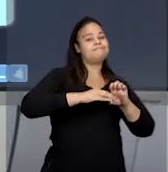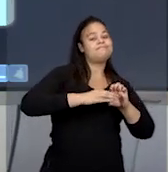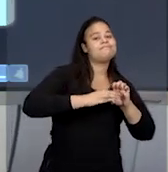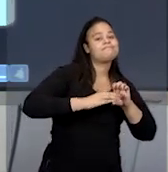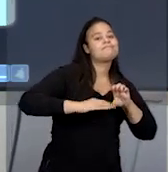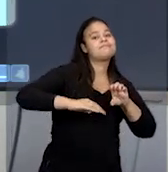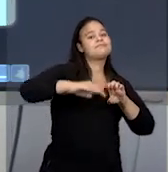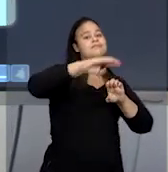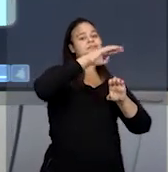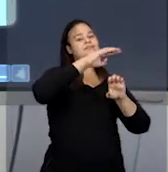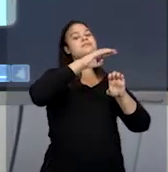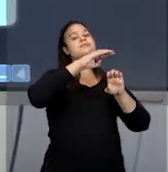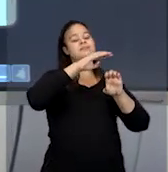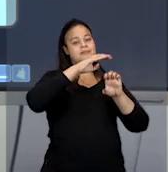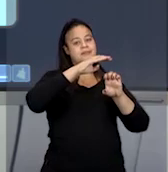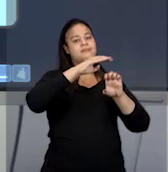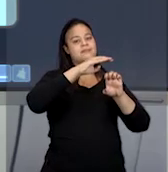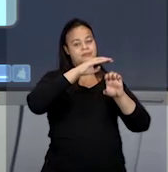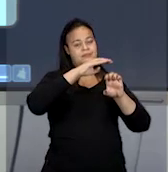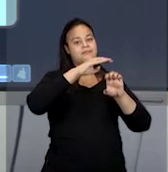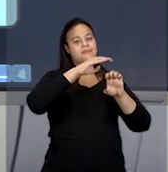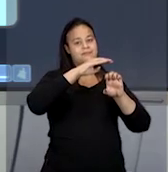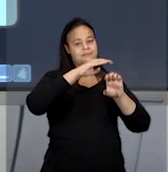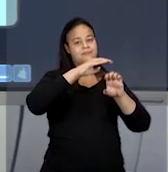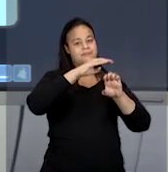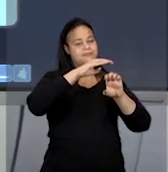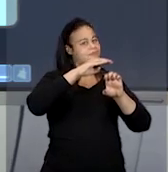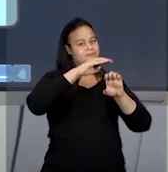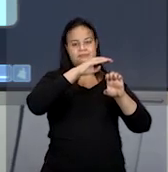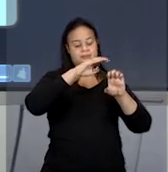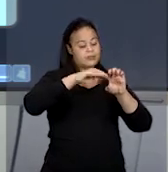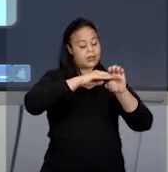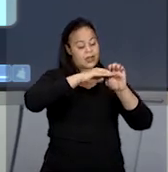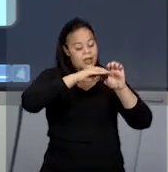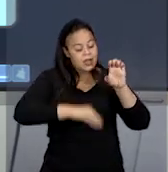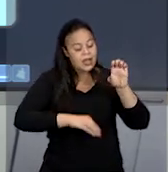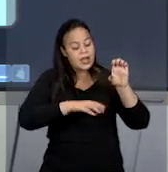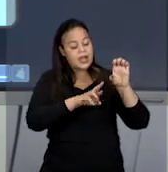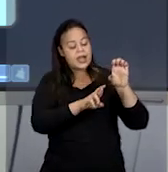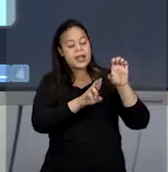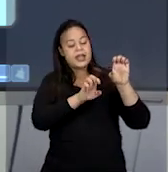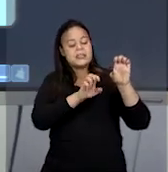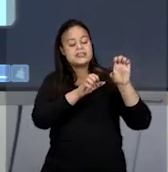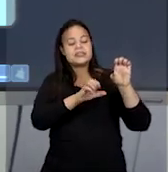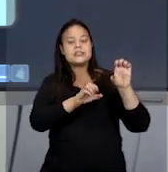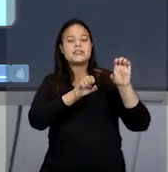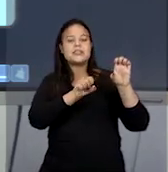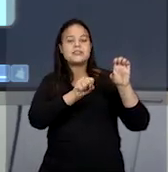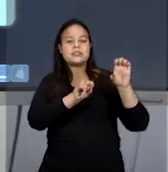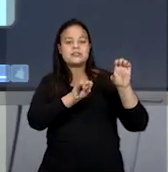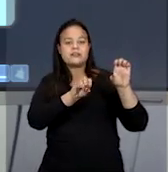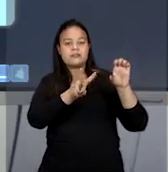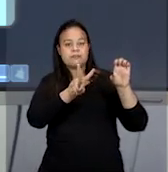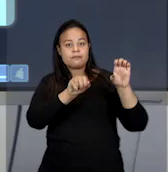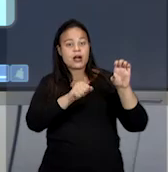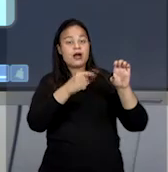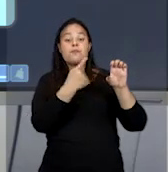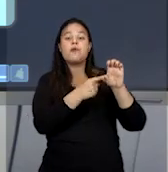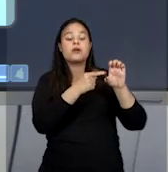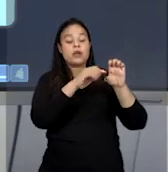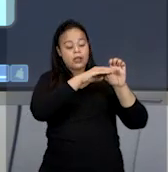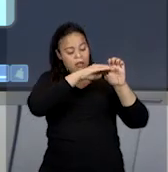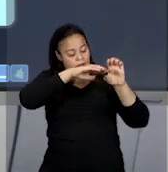Por que que foi uma epistasia recessiva? Porque os meus alelos, os meus